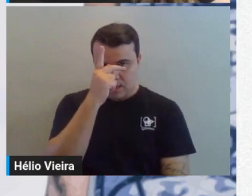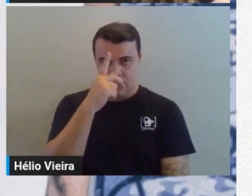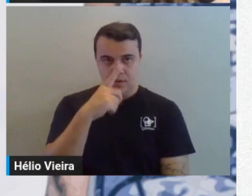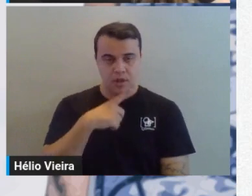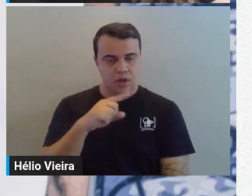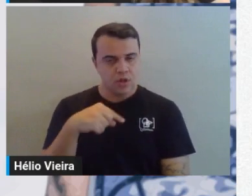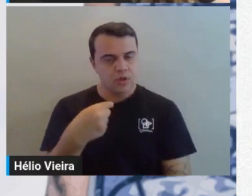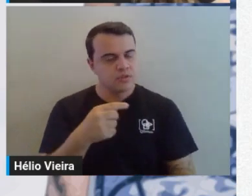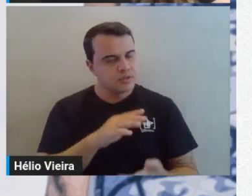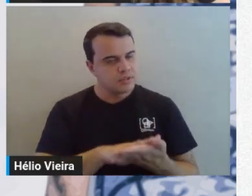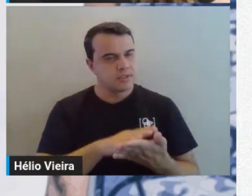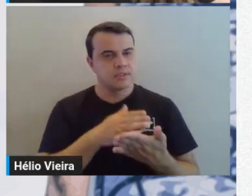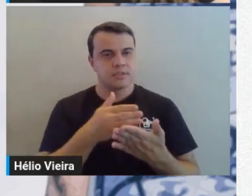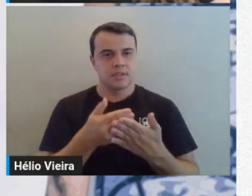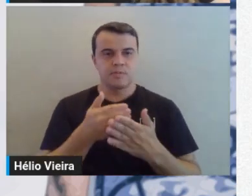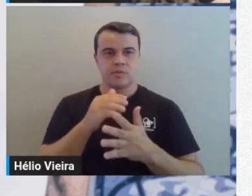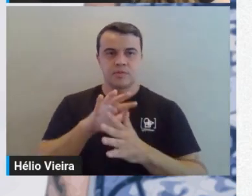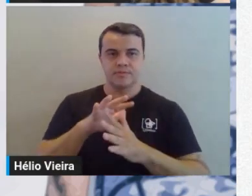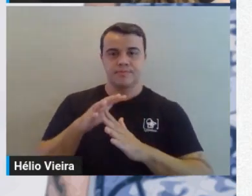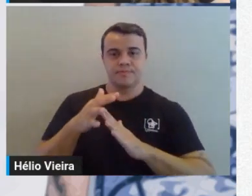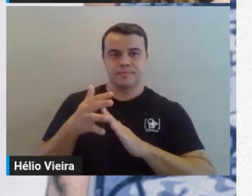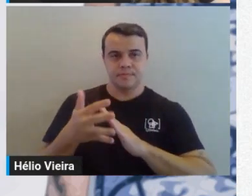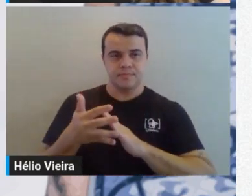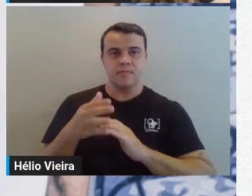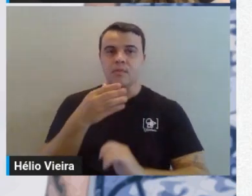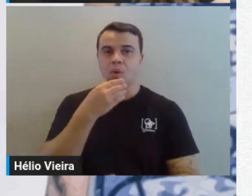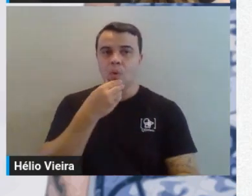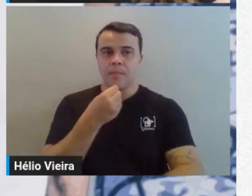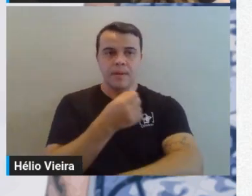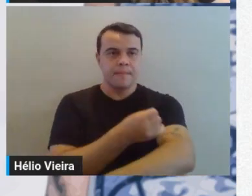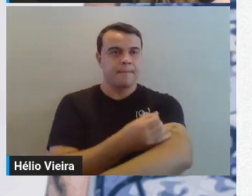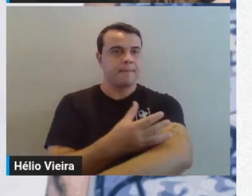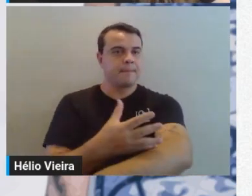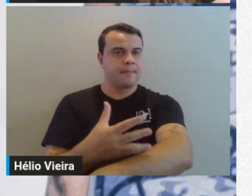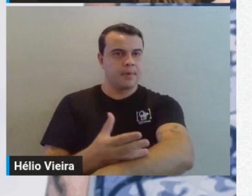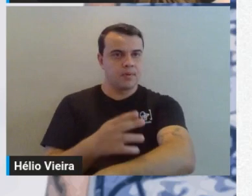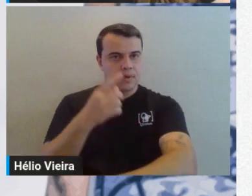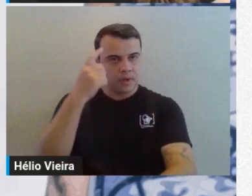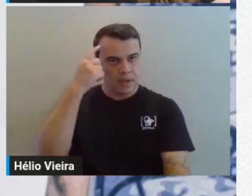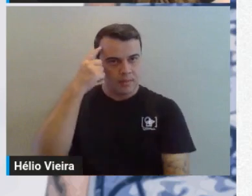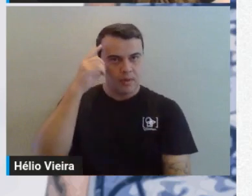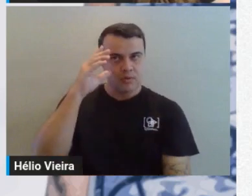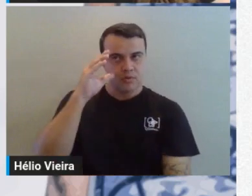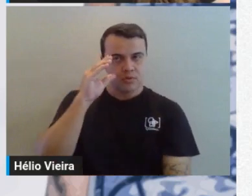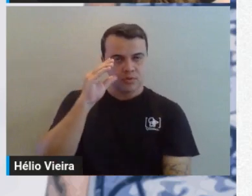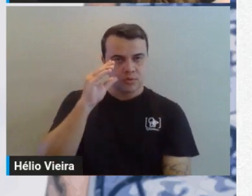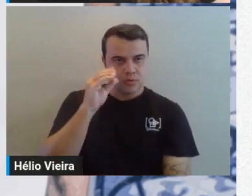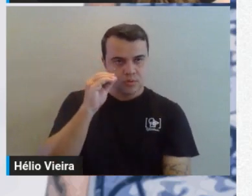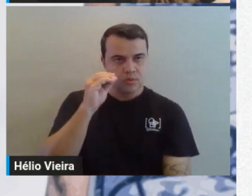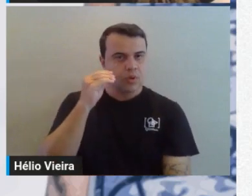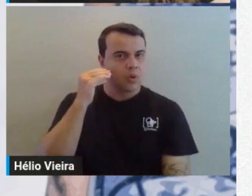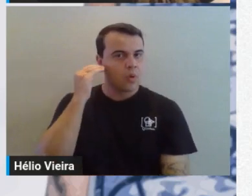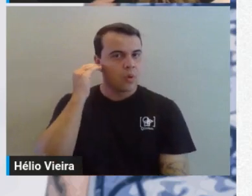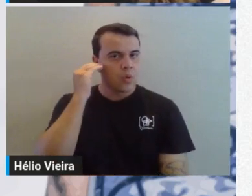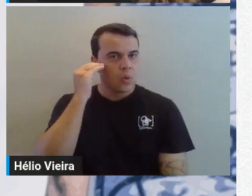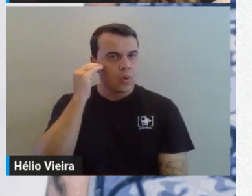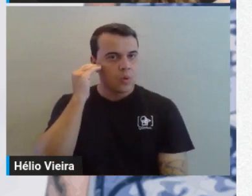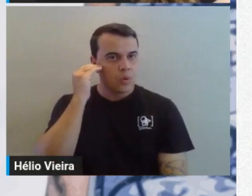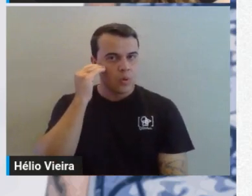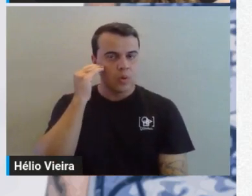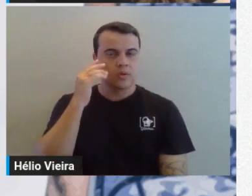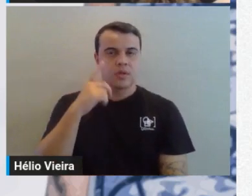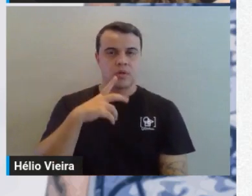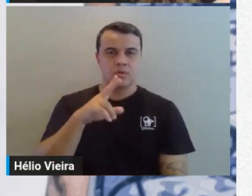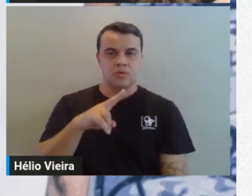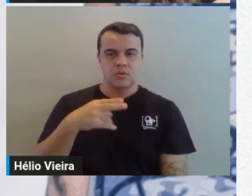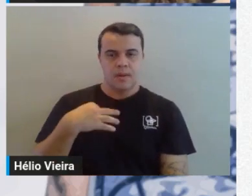nosso intérprete de Libras. Ele é um homem branco, dos cabelos escuros e curtos. Ele usa